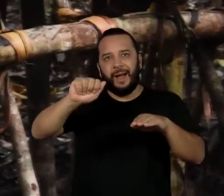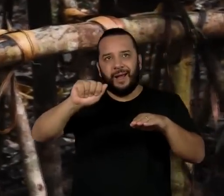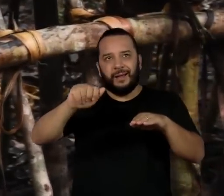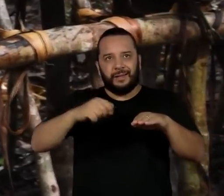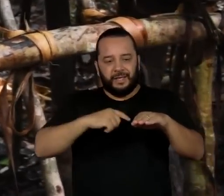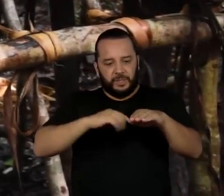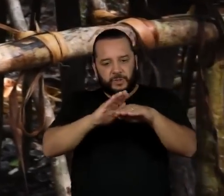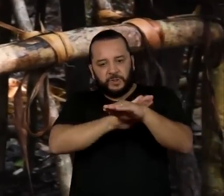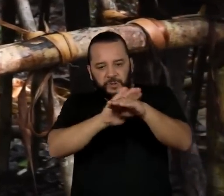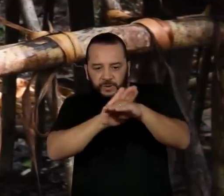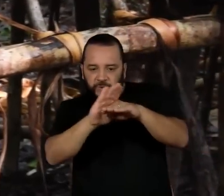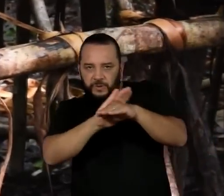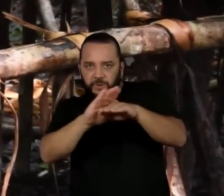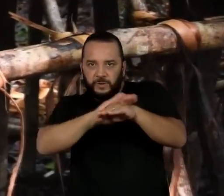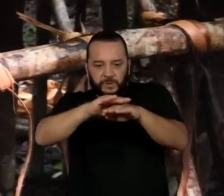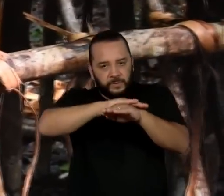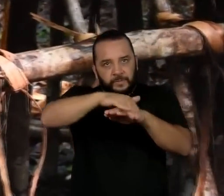a colorir os dias.